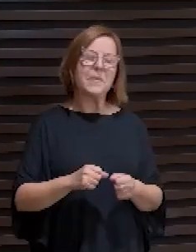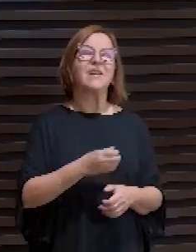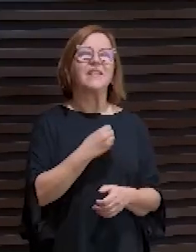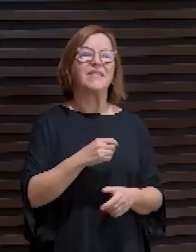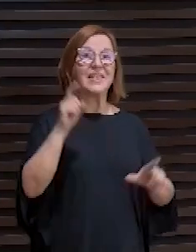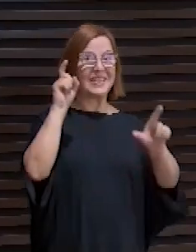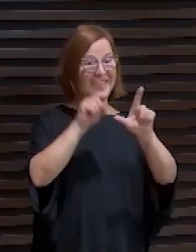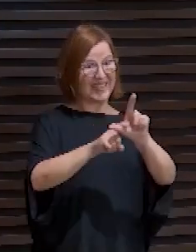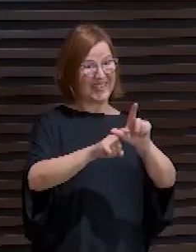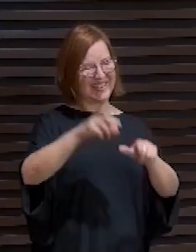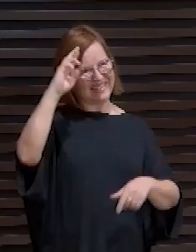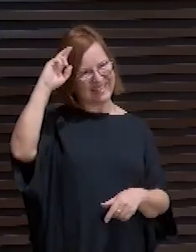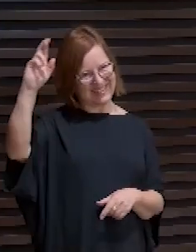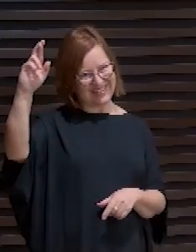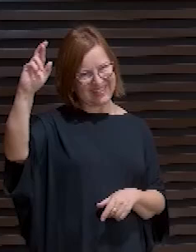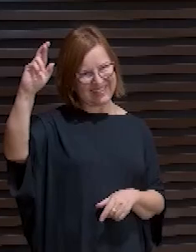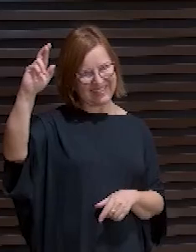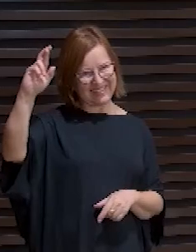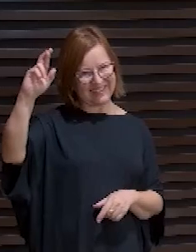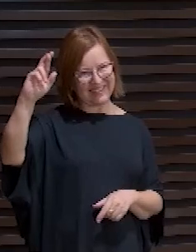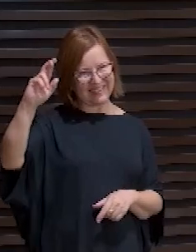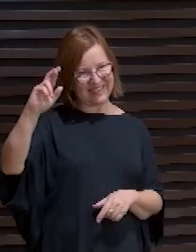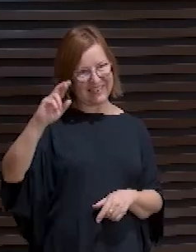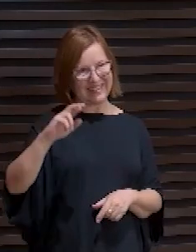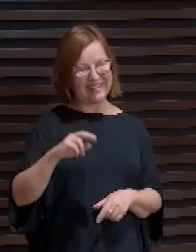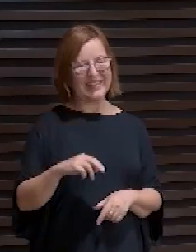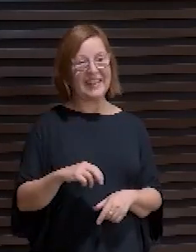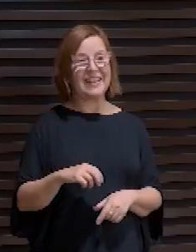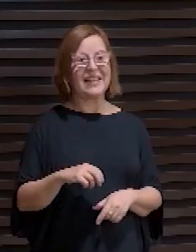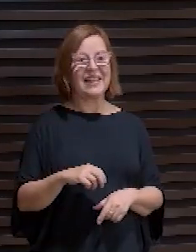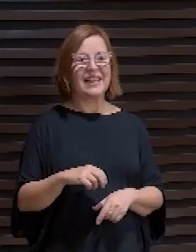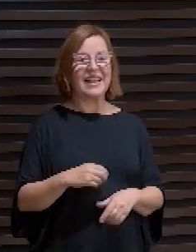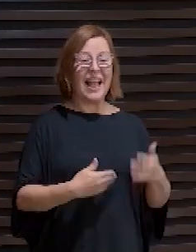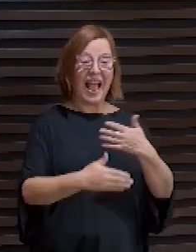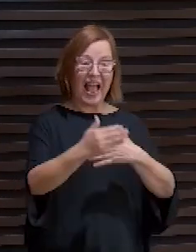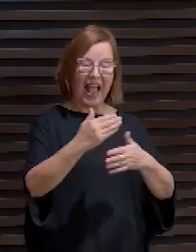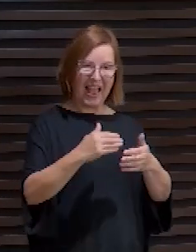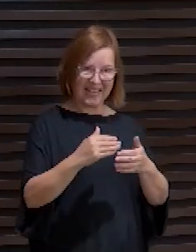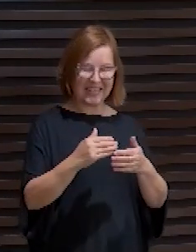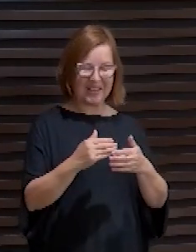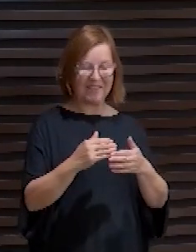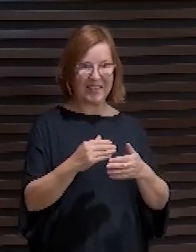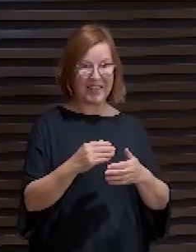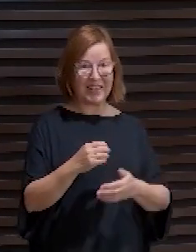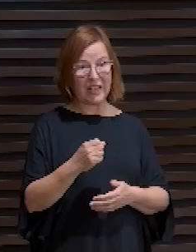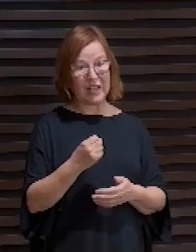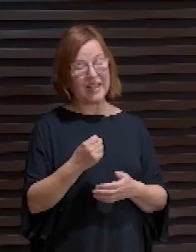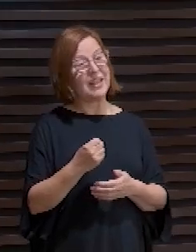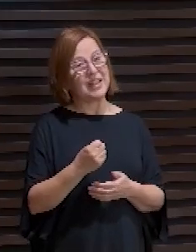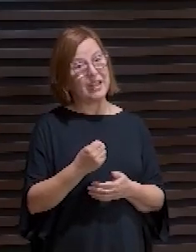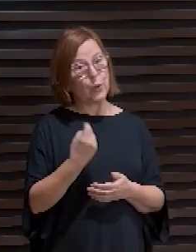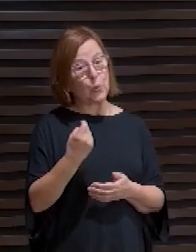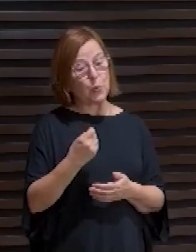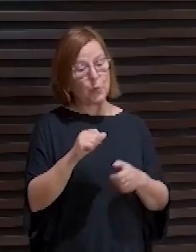e numa relação de que, pelo único que plenamente satisfez todas as coisas da lei, o Senhor Jesus